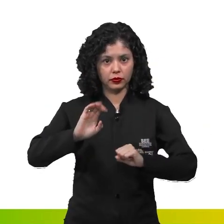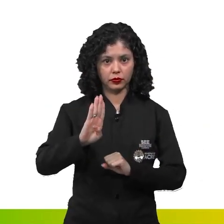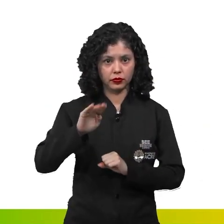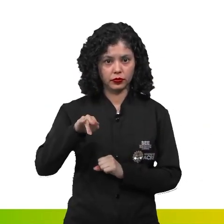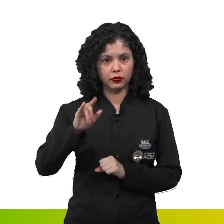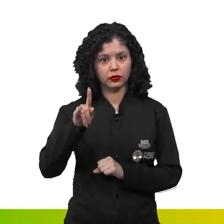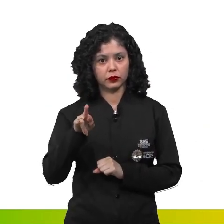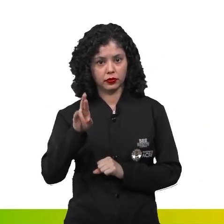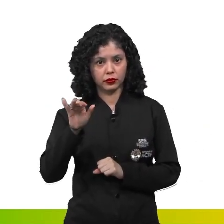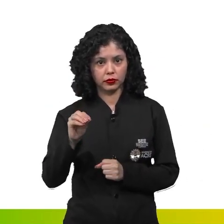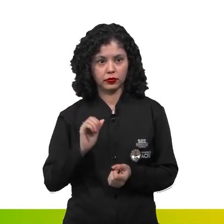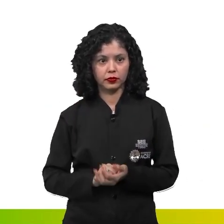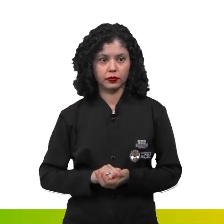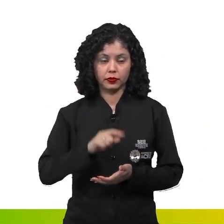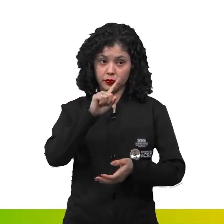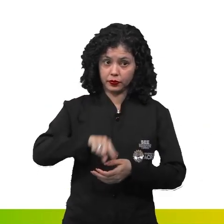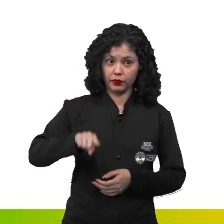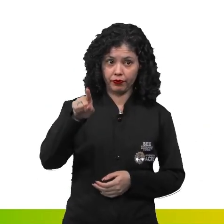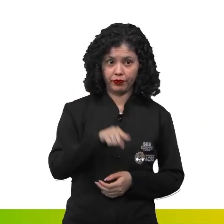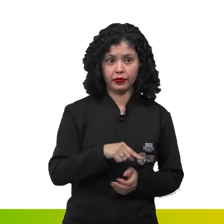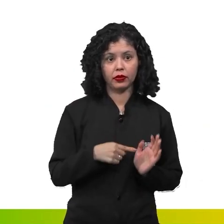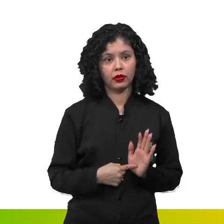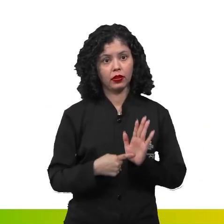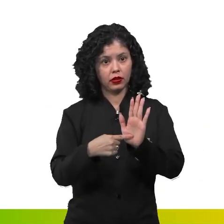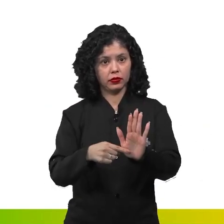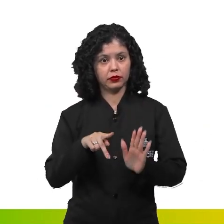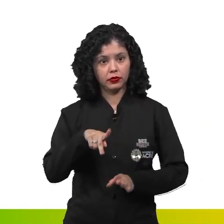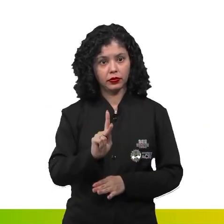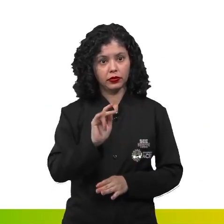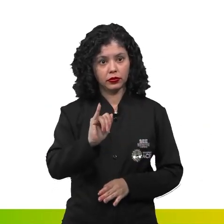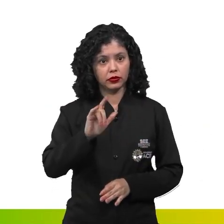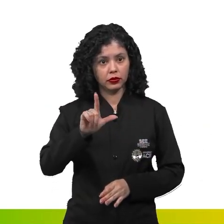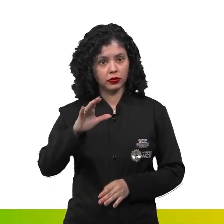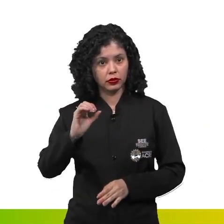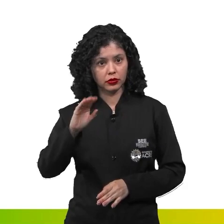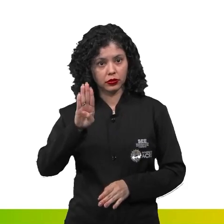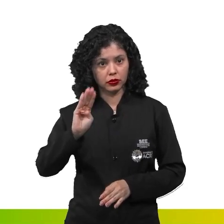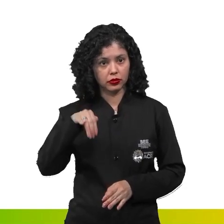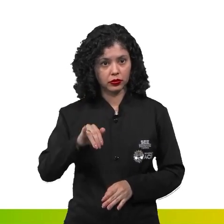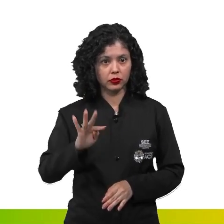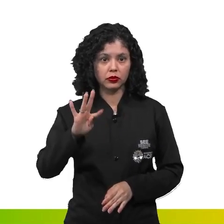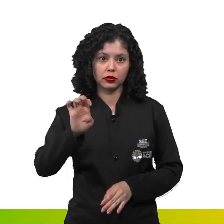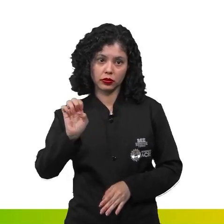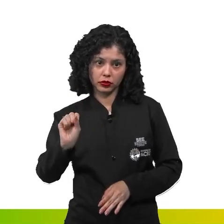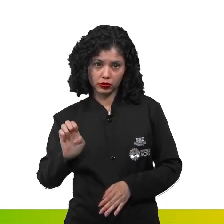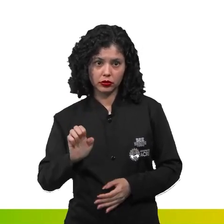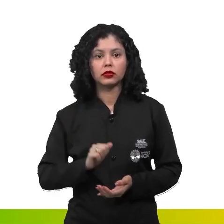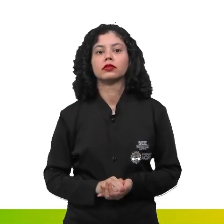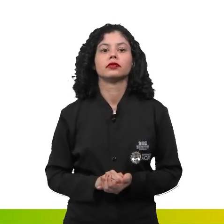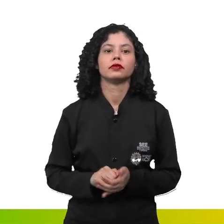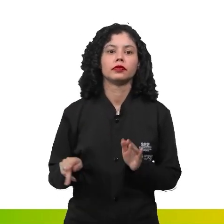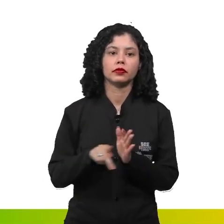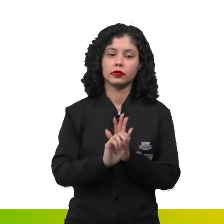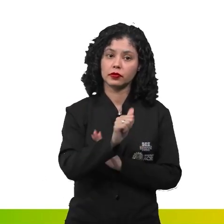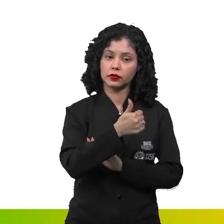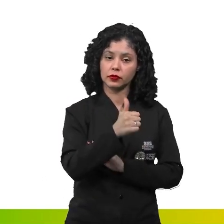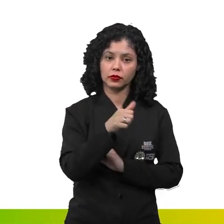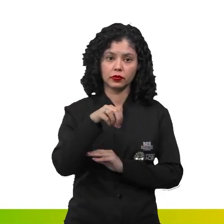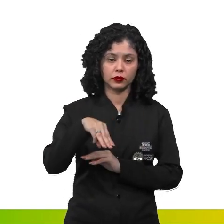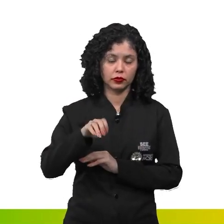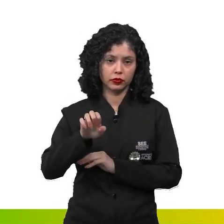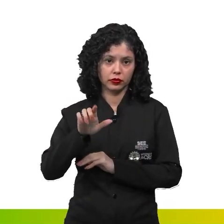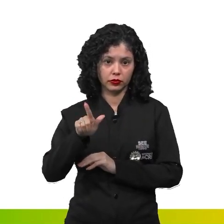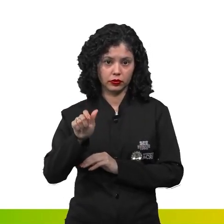sistema binário, assinale a alternativa que apresenta o valor em kilobytes, equivalente